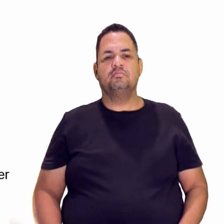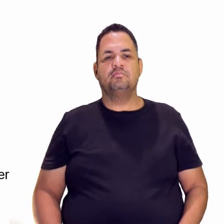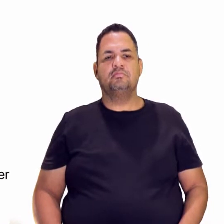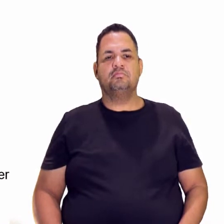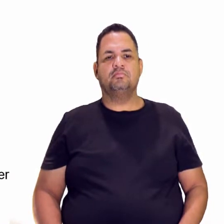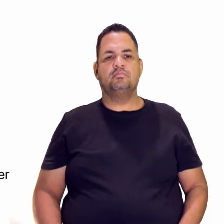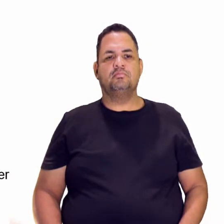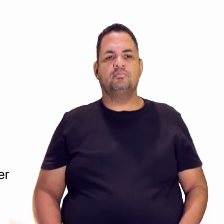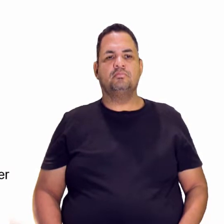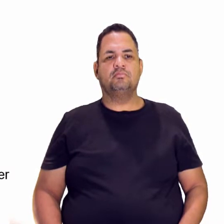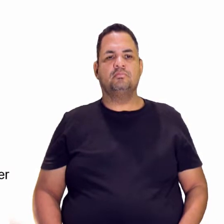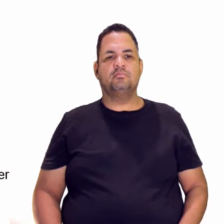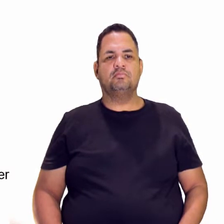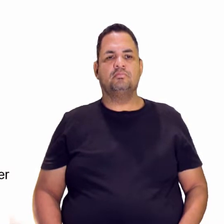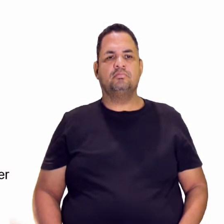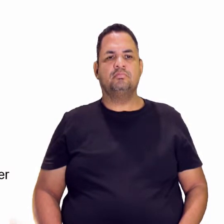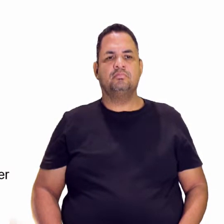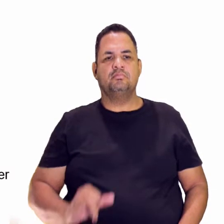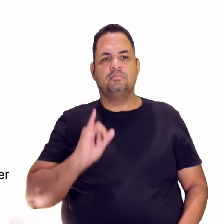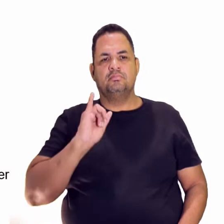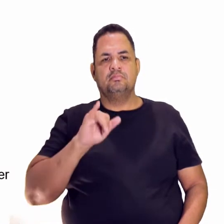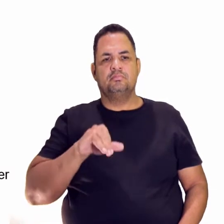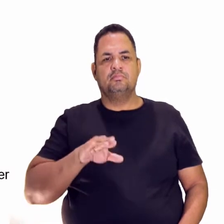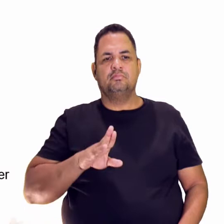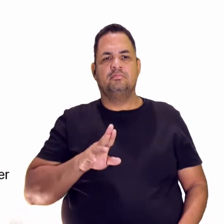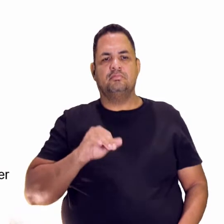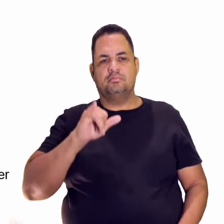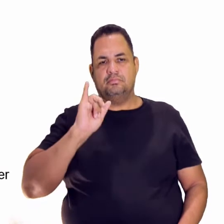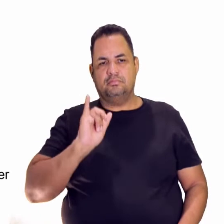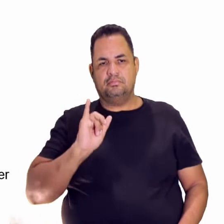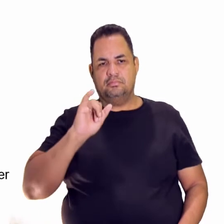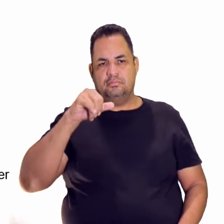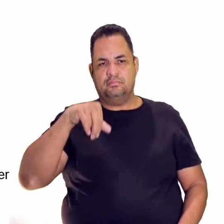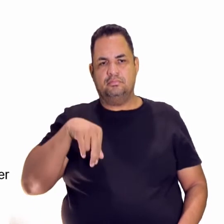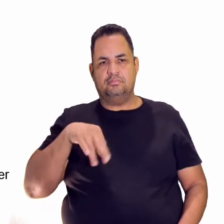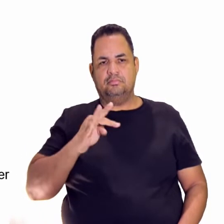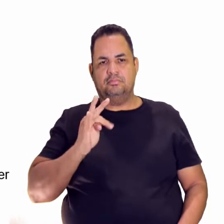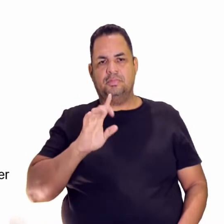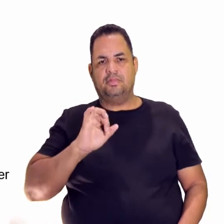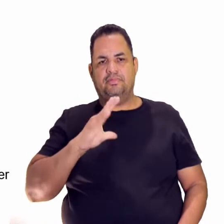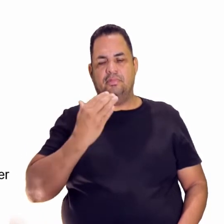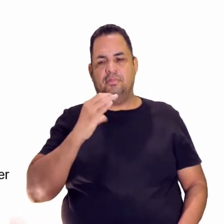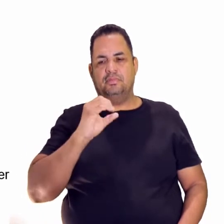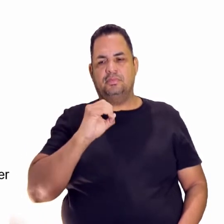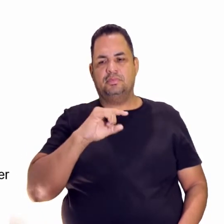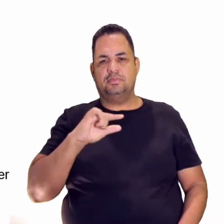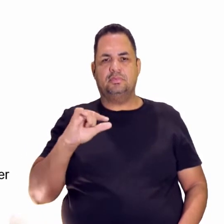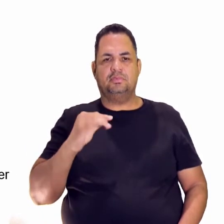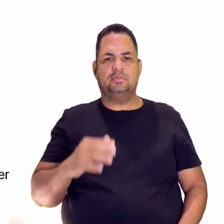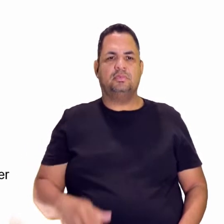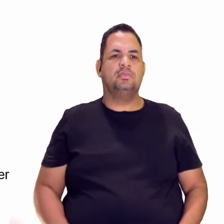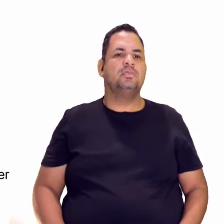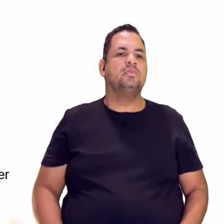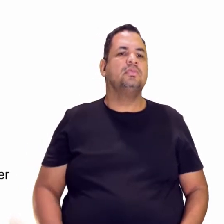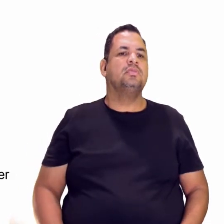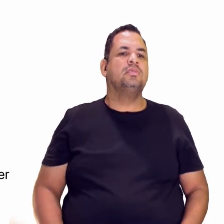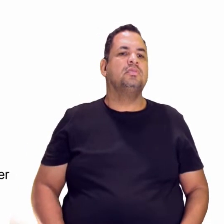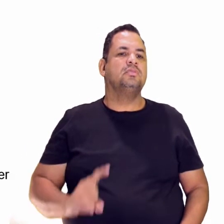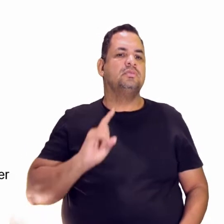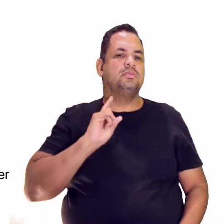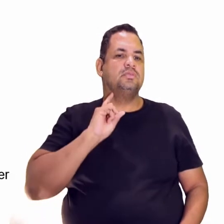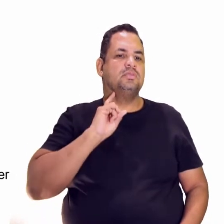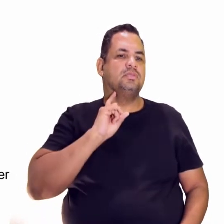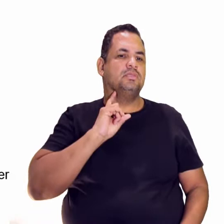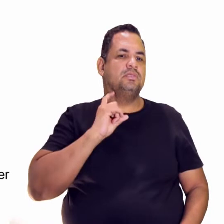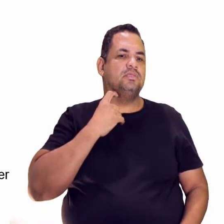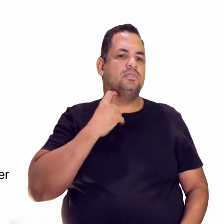Então, olha só, essa intervenção que eu estava falando, né? Você veja aqui, tem o lixeiro, o lixão,